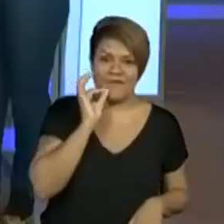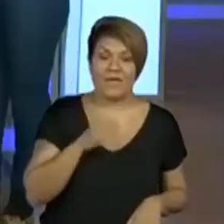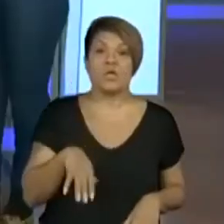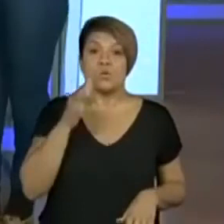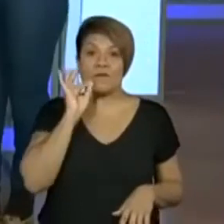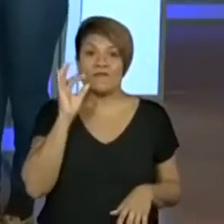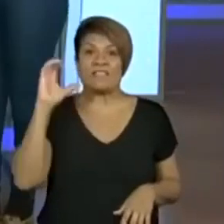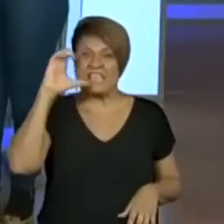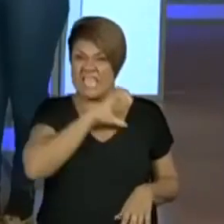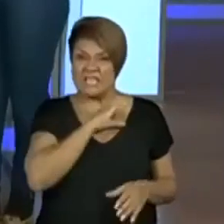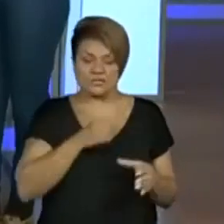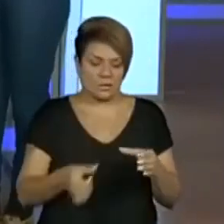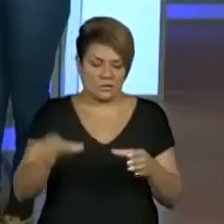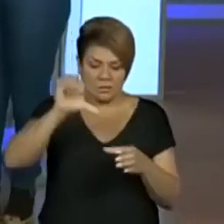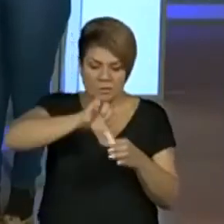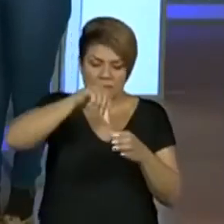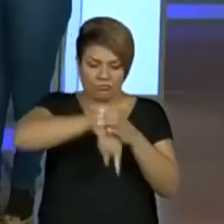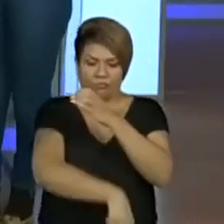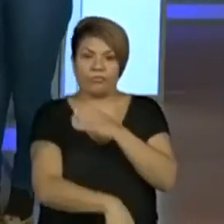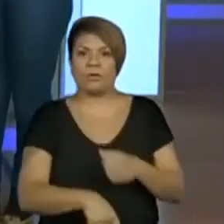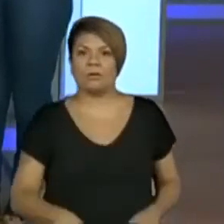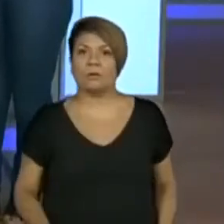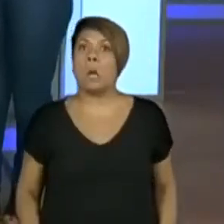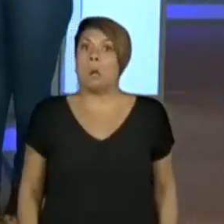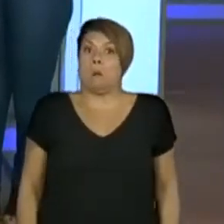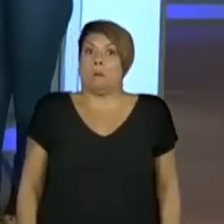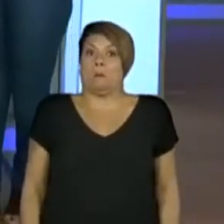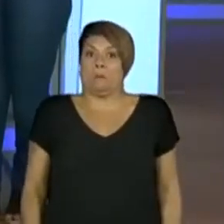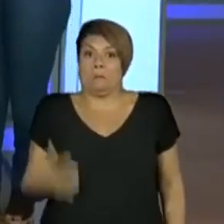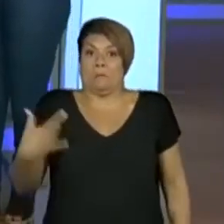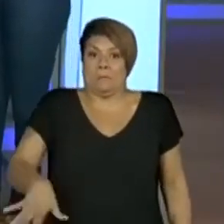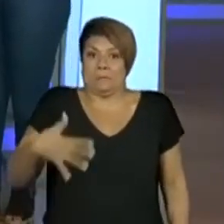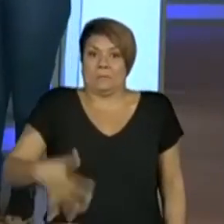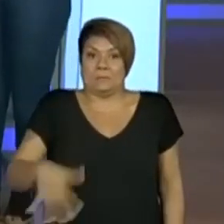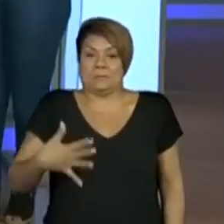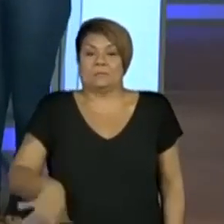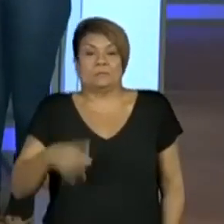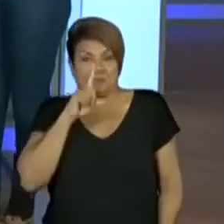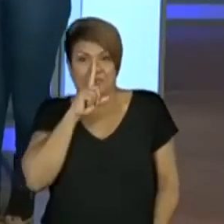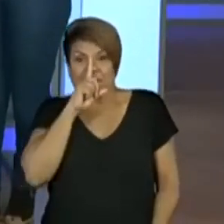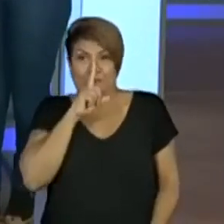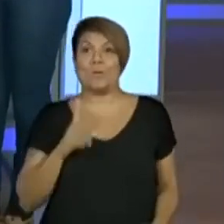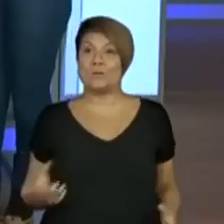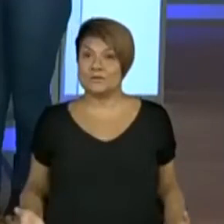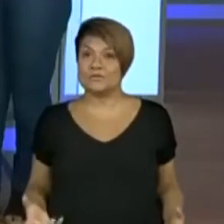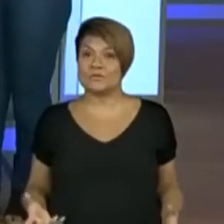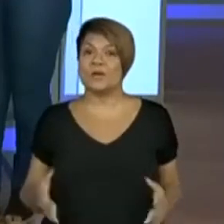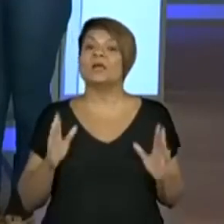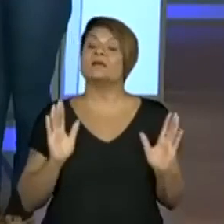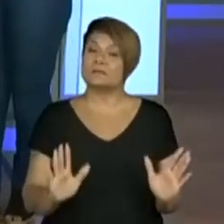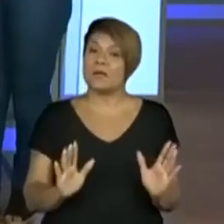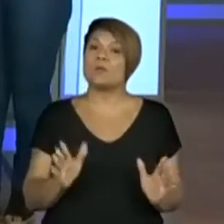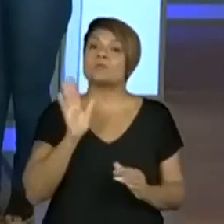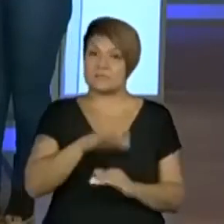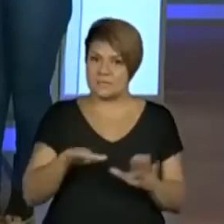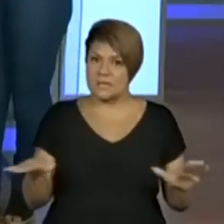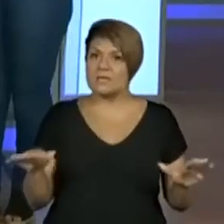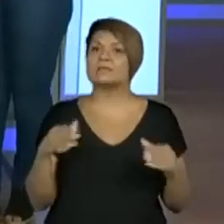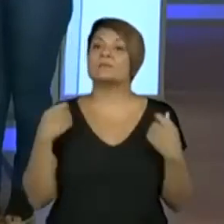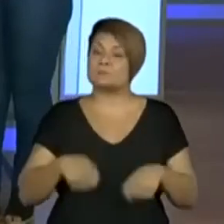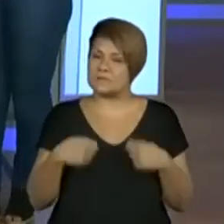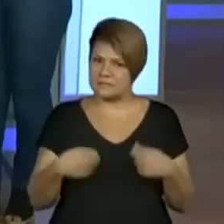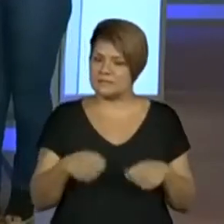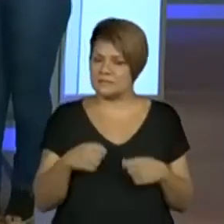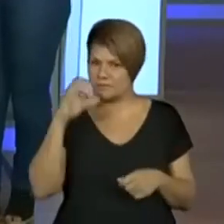café tá muito quente ele chega furar o plástico ele vai olha o perigo então para a criançada isso aí aprendendo